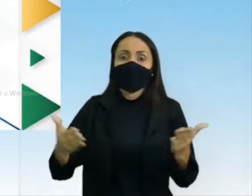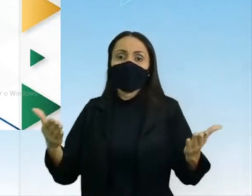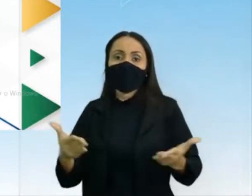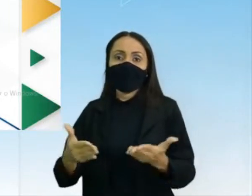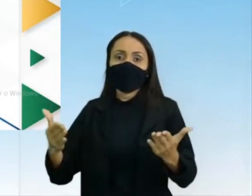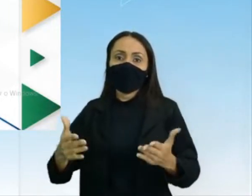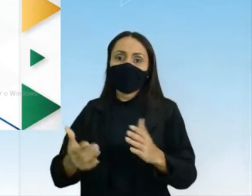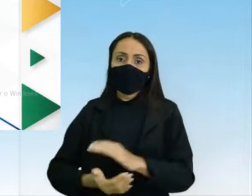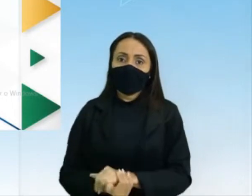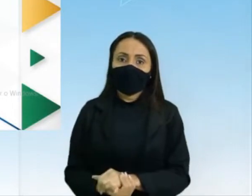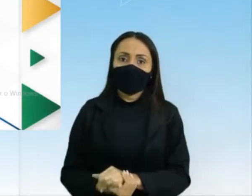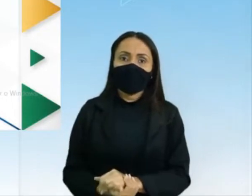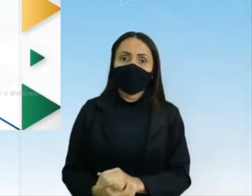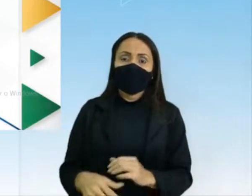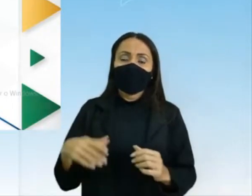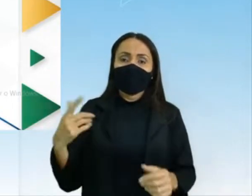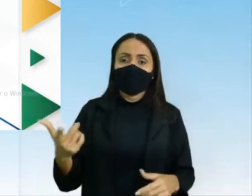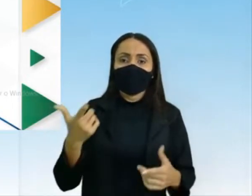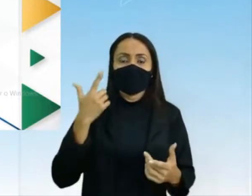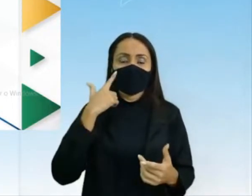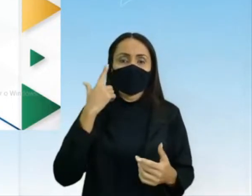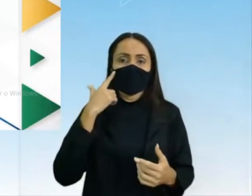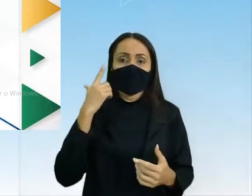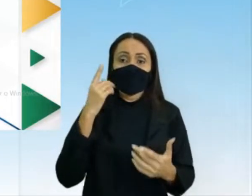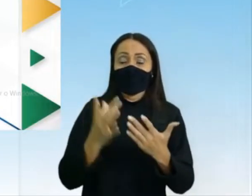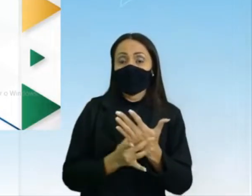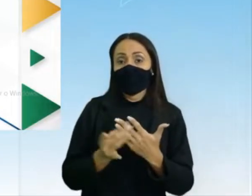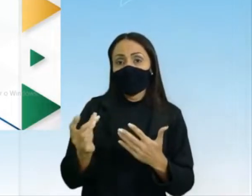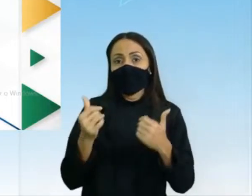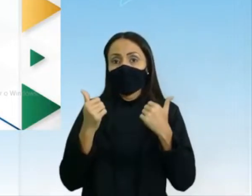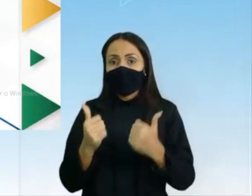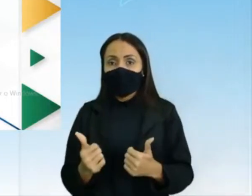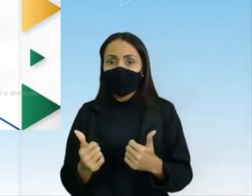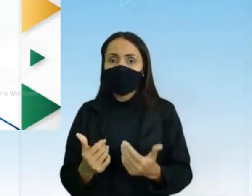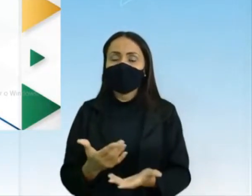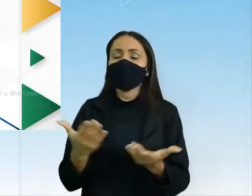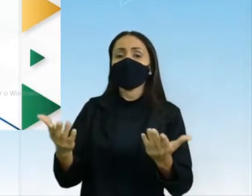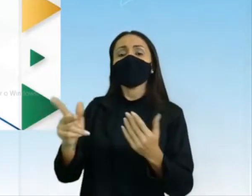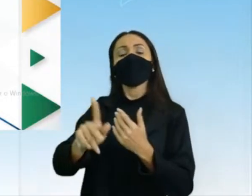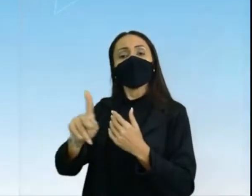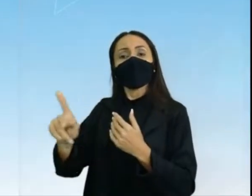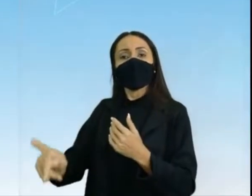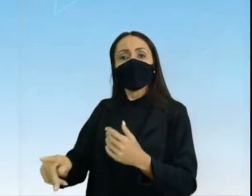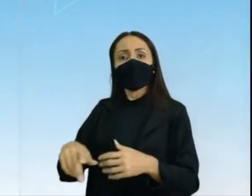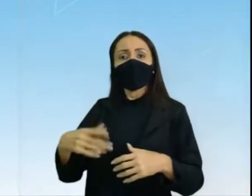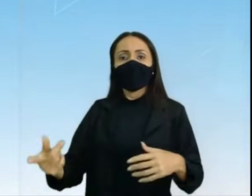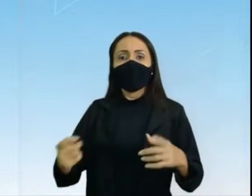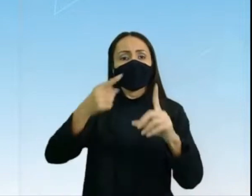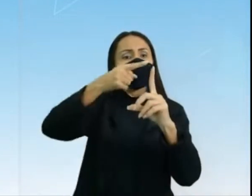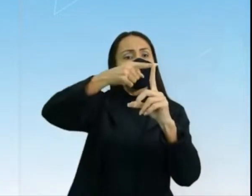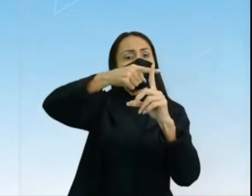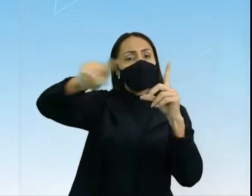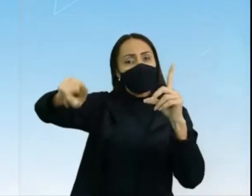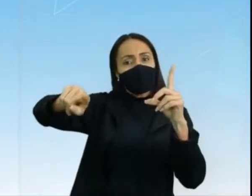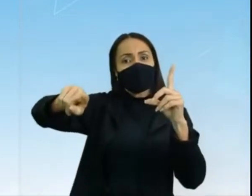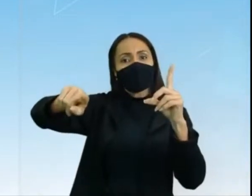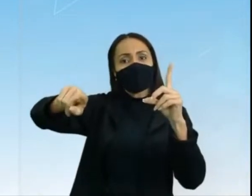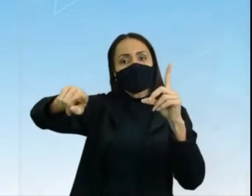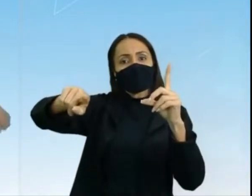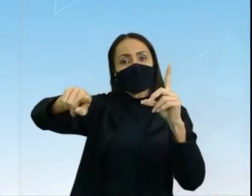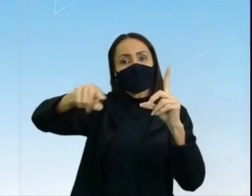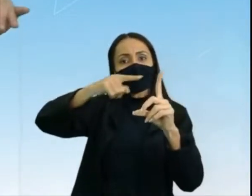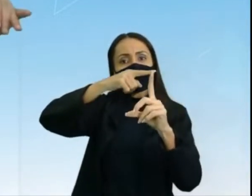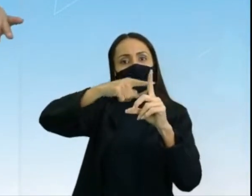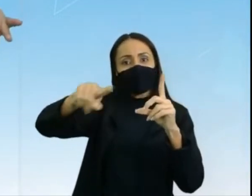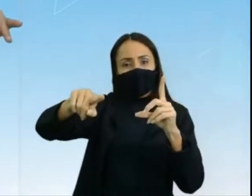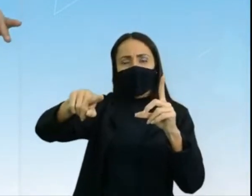Recurso linguístico, recurso semiótico, certo? Mais uma vez, professora, proibido, como é que seria?